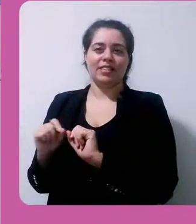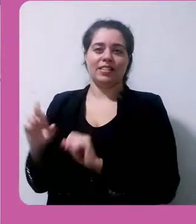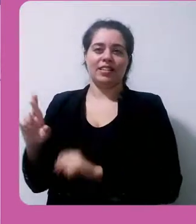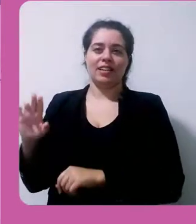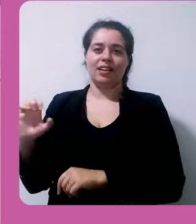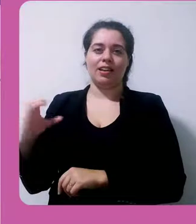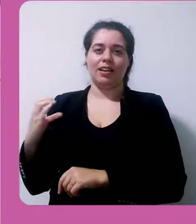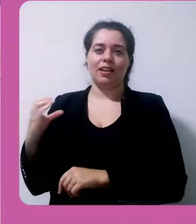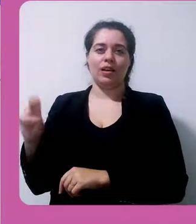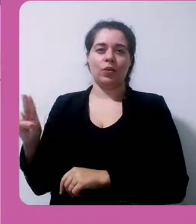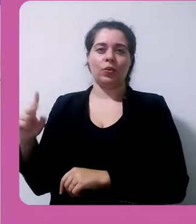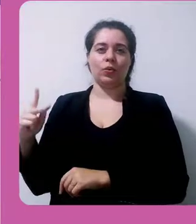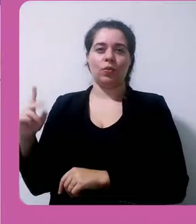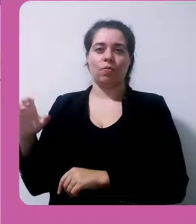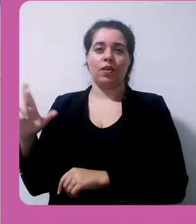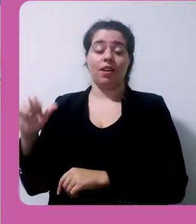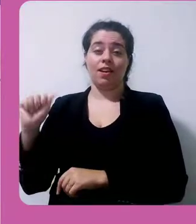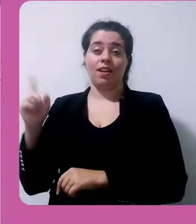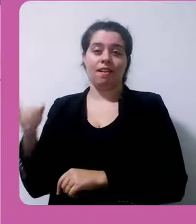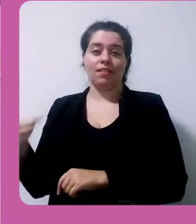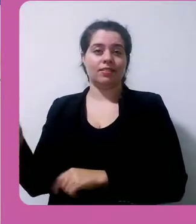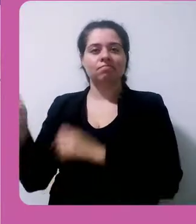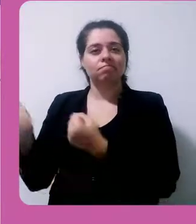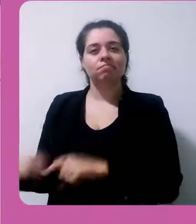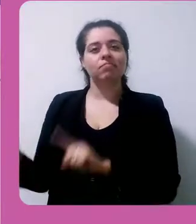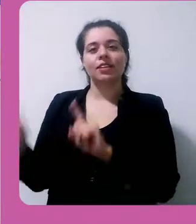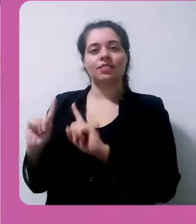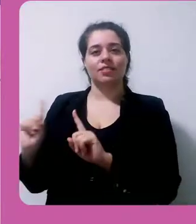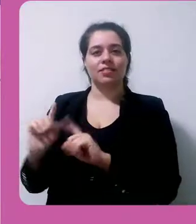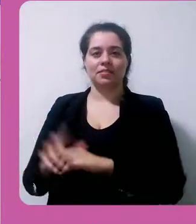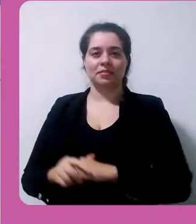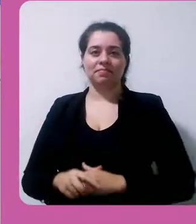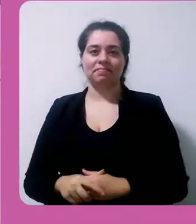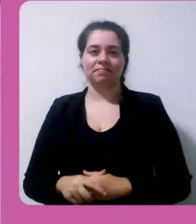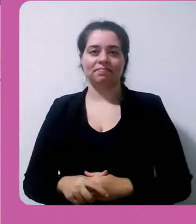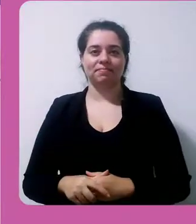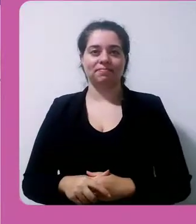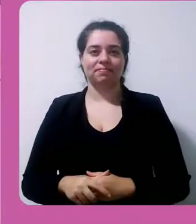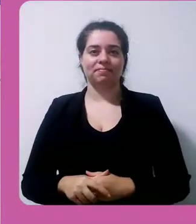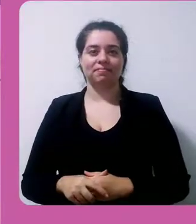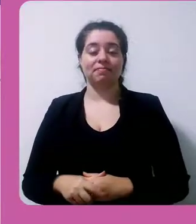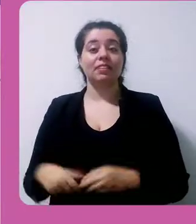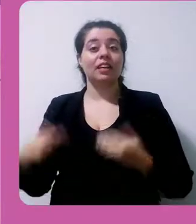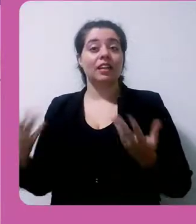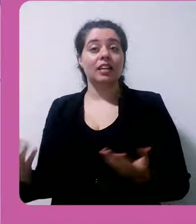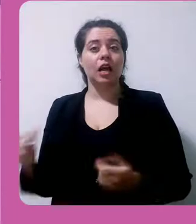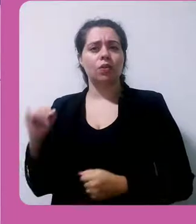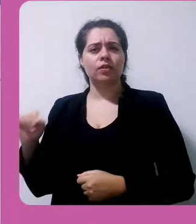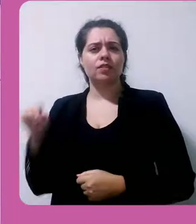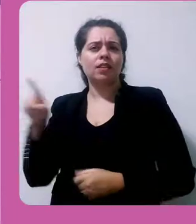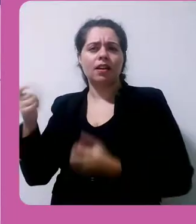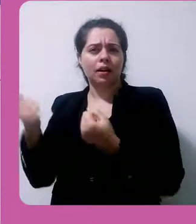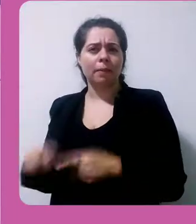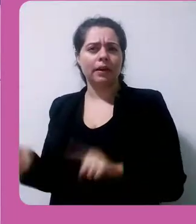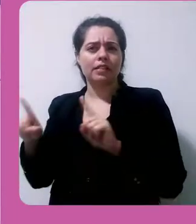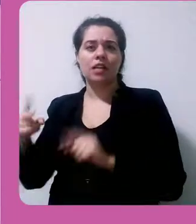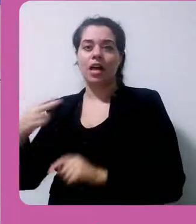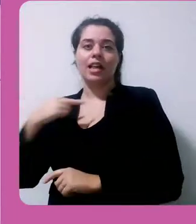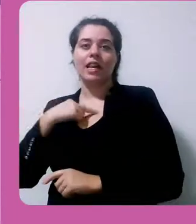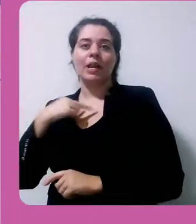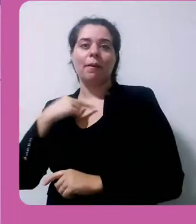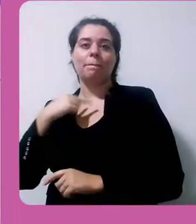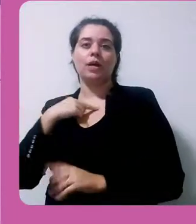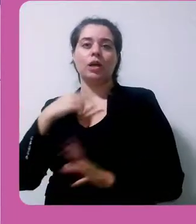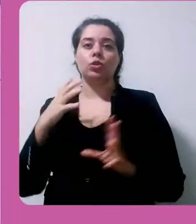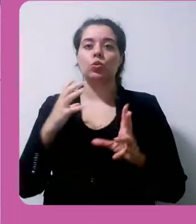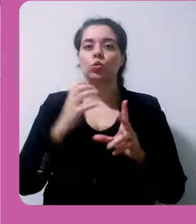aluno, se ele não precisa fazer a recuperação, eu não posso somar a nota dele do semestre com uma nota vazia, um